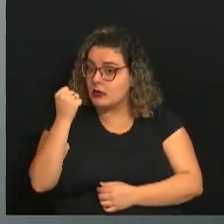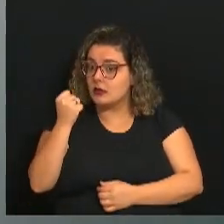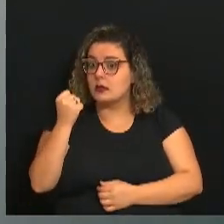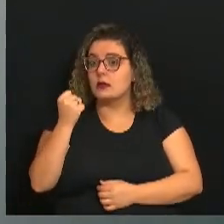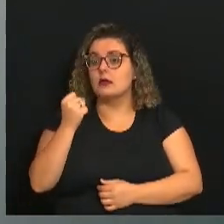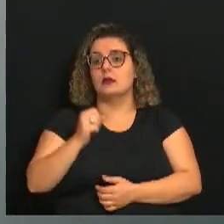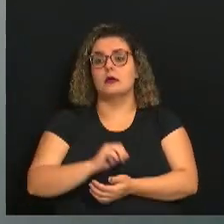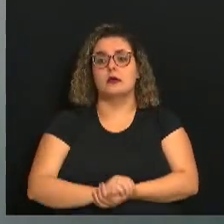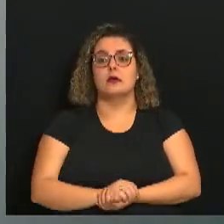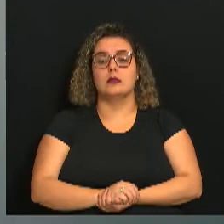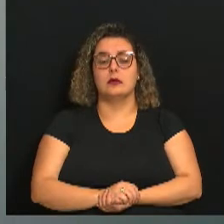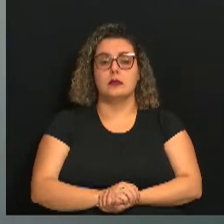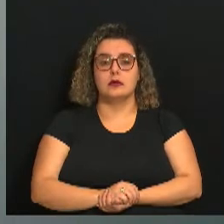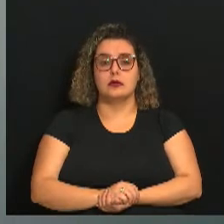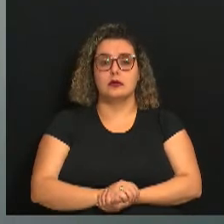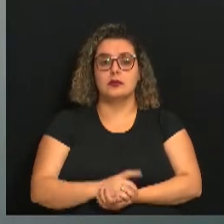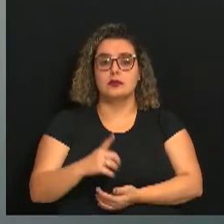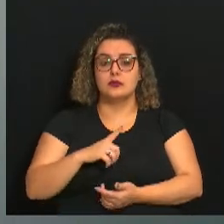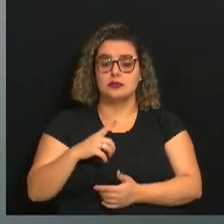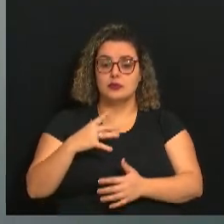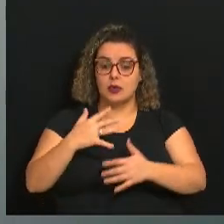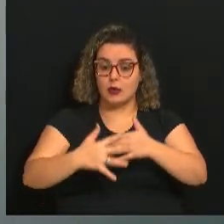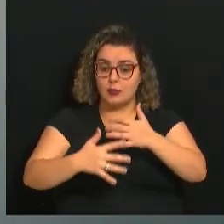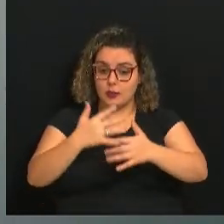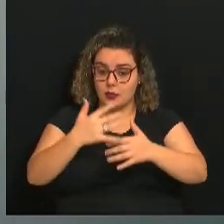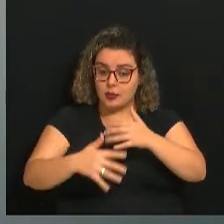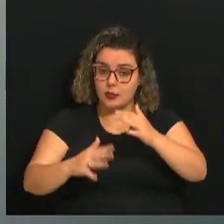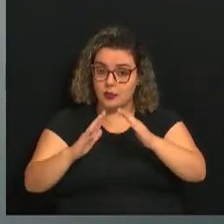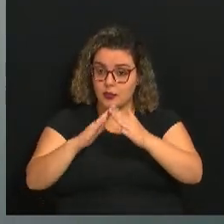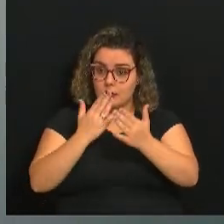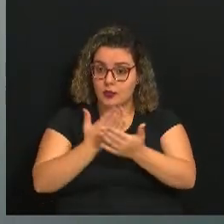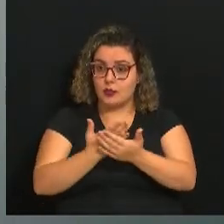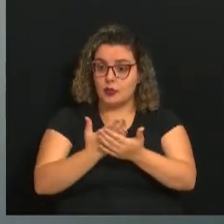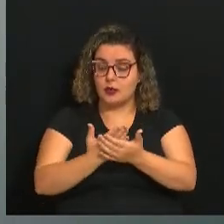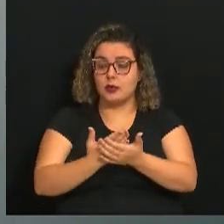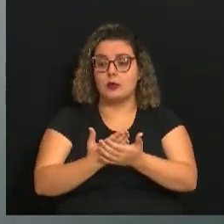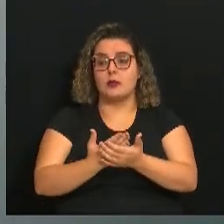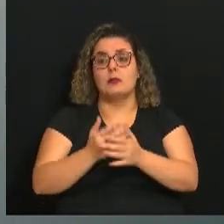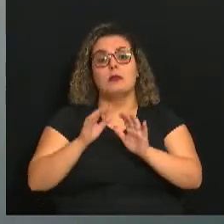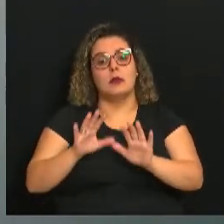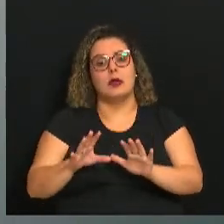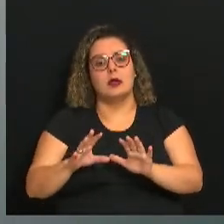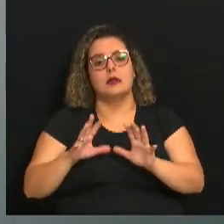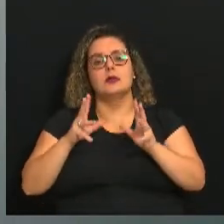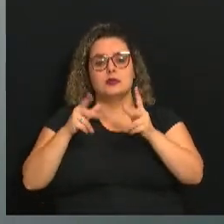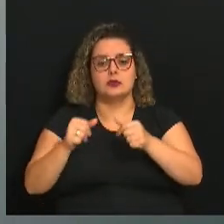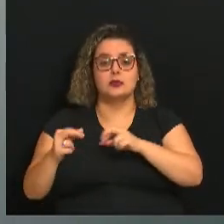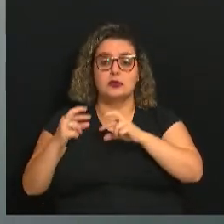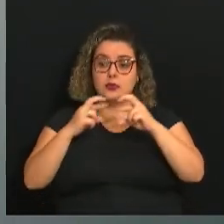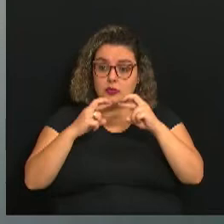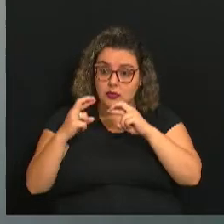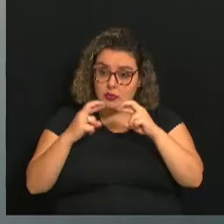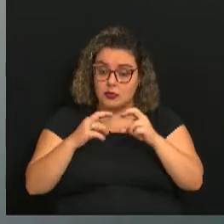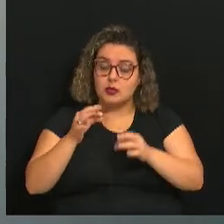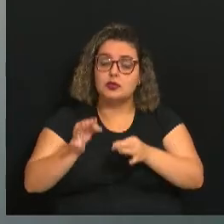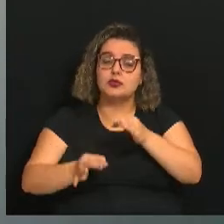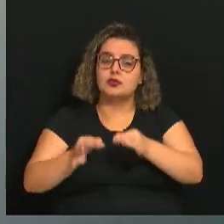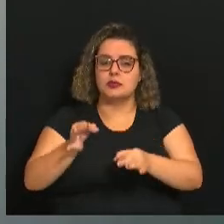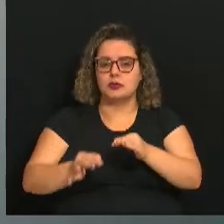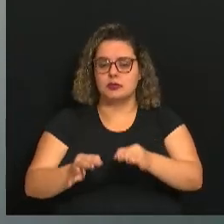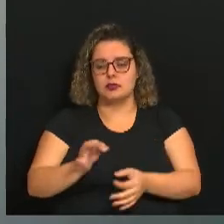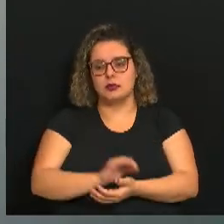tivemos um caos aí nas nossas escolas. Mas, como eu disse anteriormente, isso tem que ser analisado juridicamente.